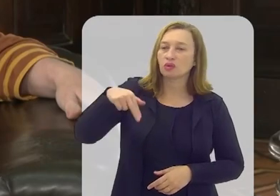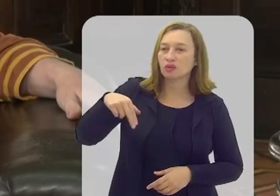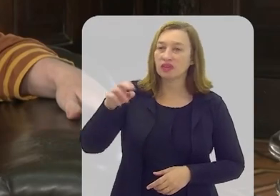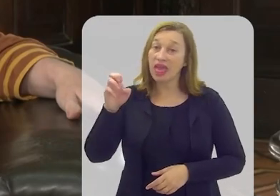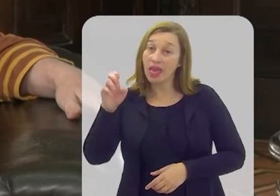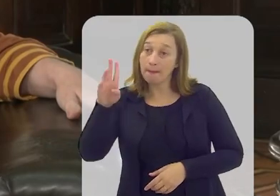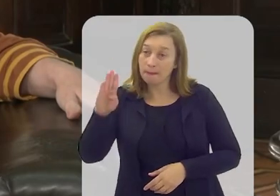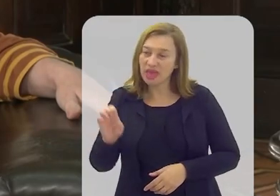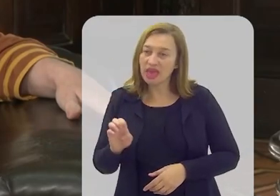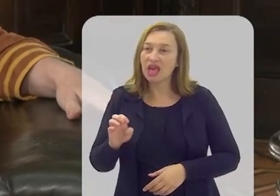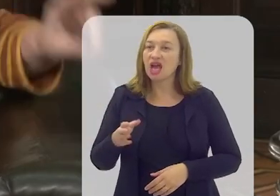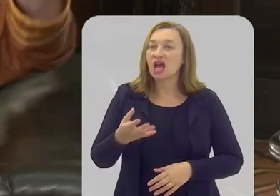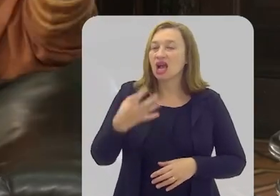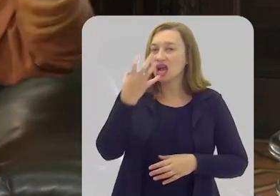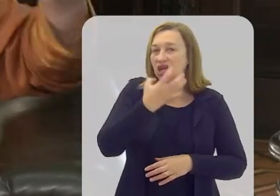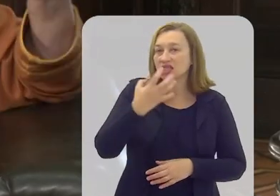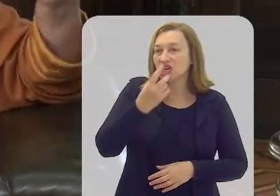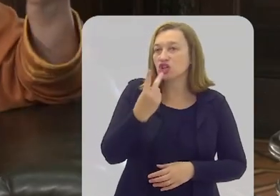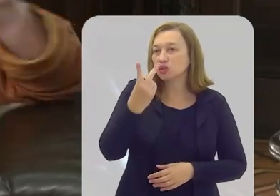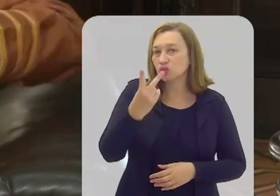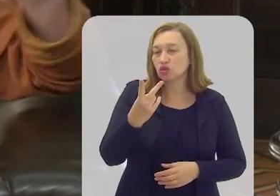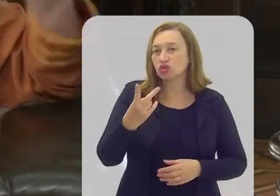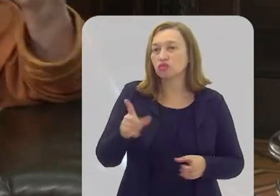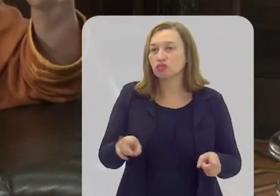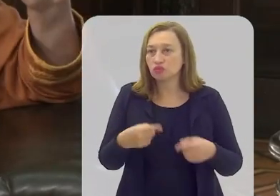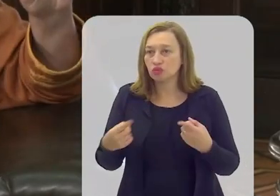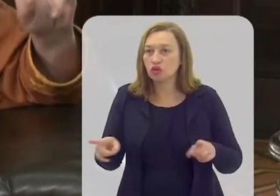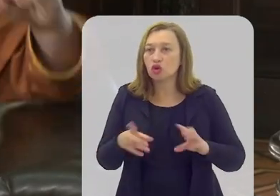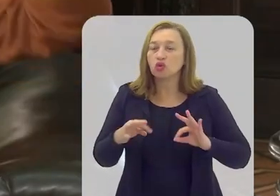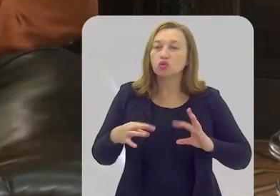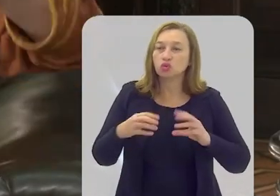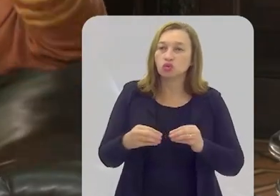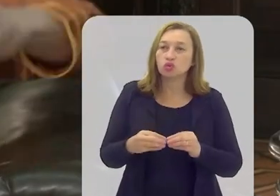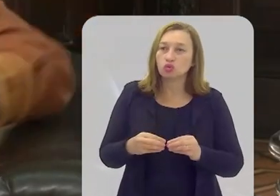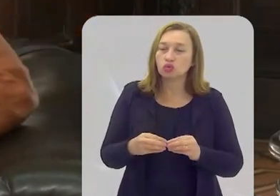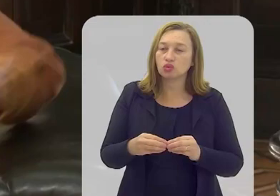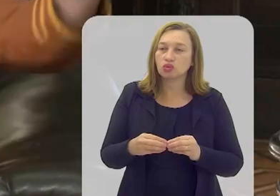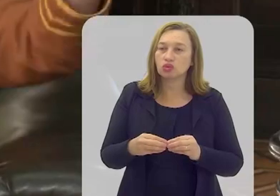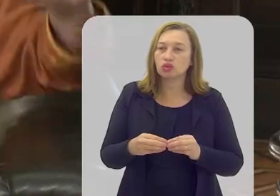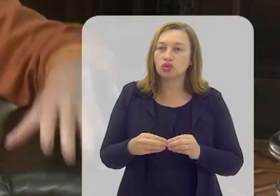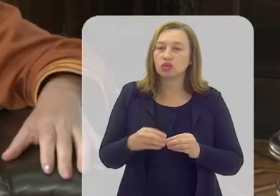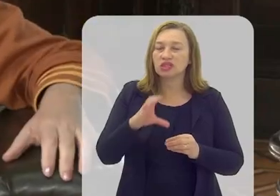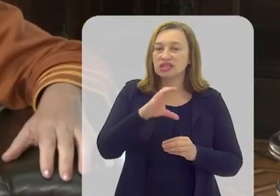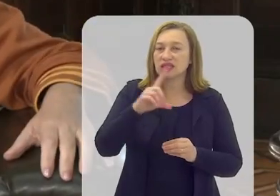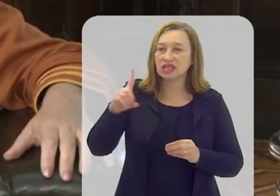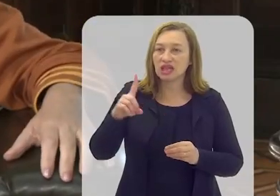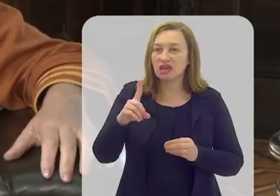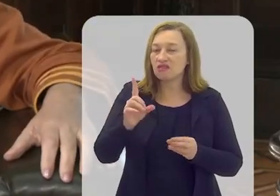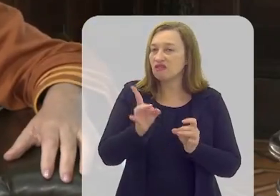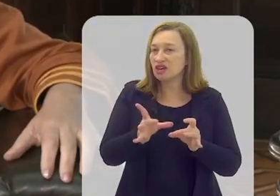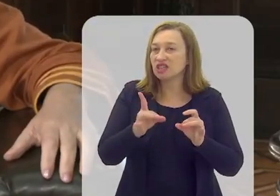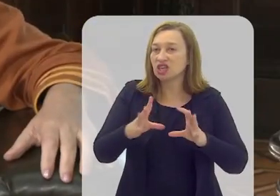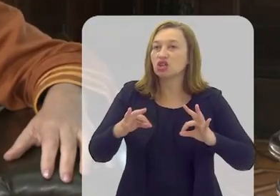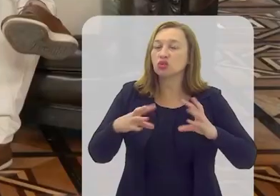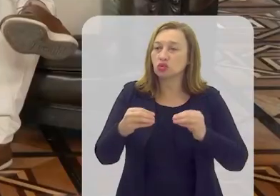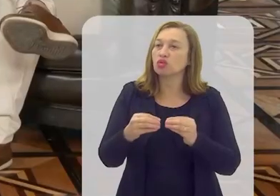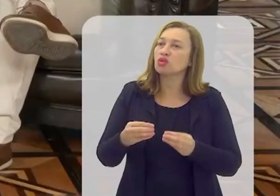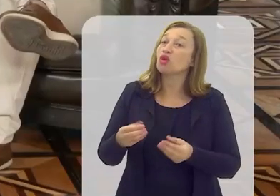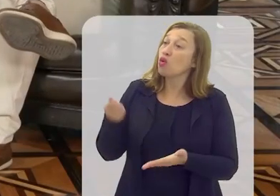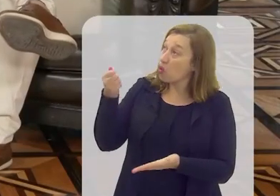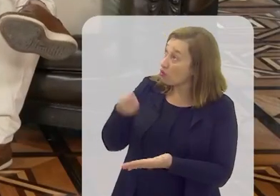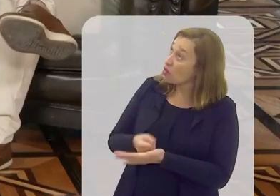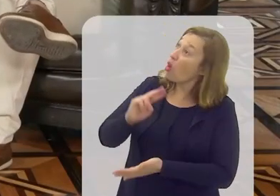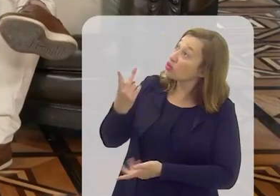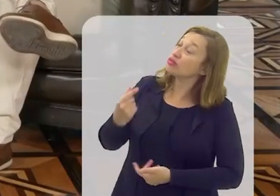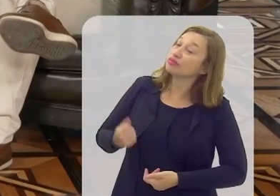Na UNEB. Eu estava lá, cantei só duas músicas, tudo que eu levei de CD vendeu, para o Brasil todo. Fantástico.